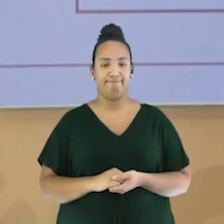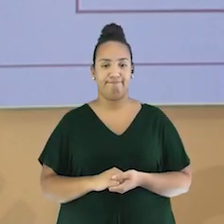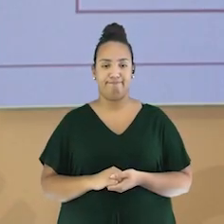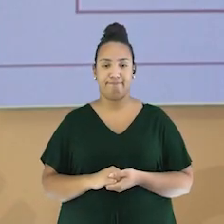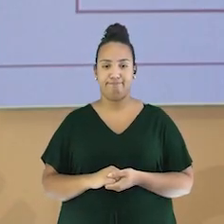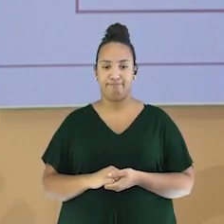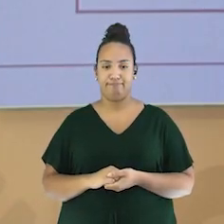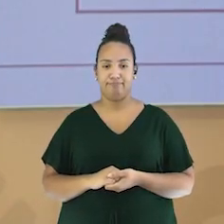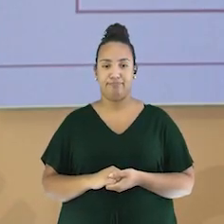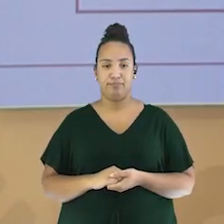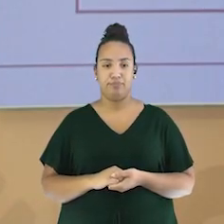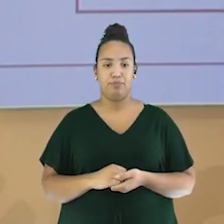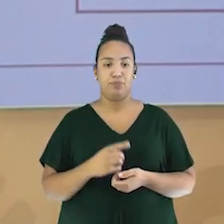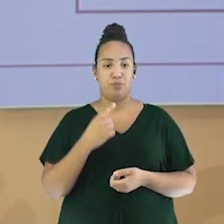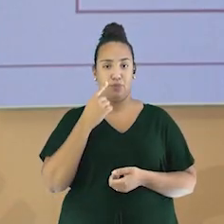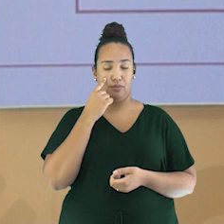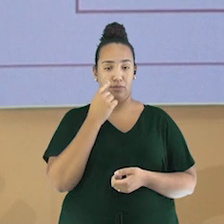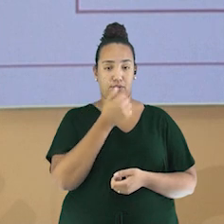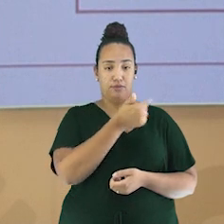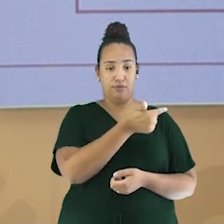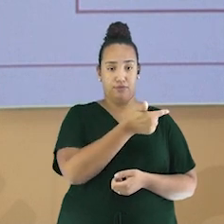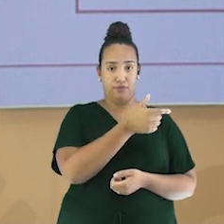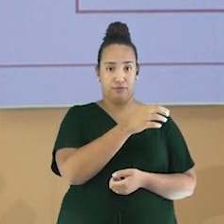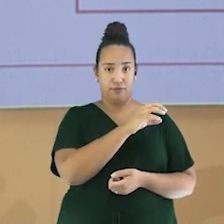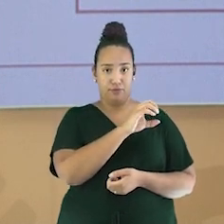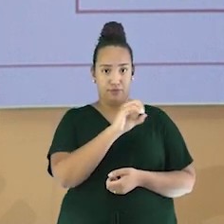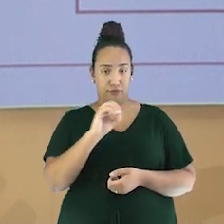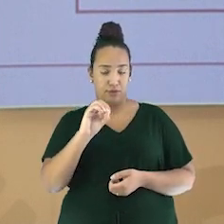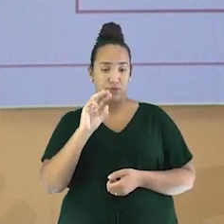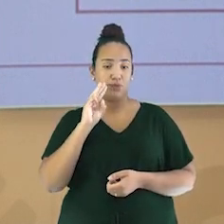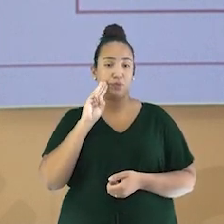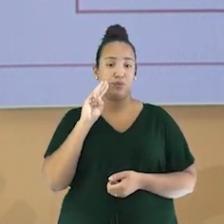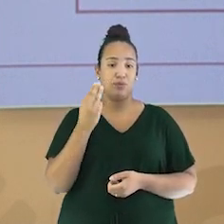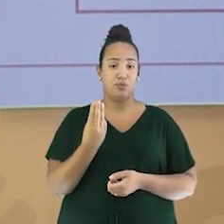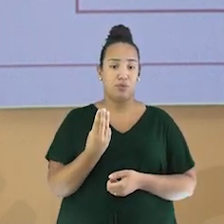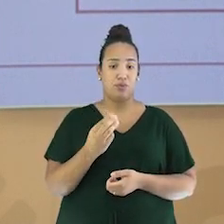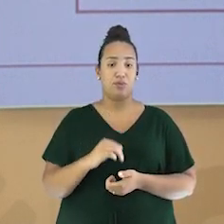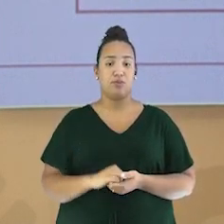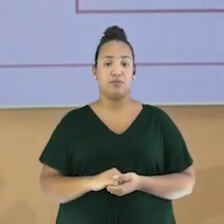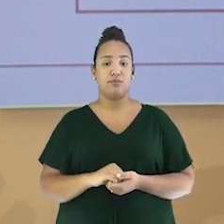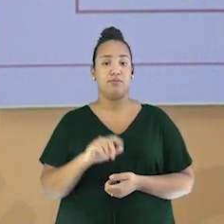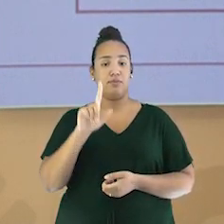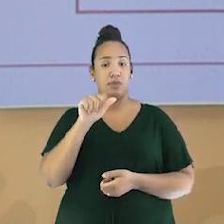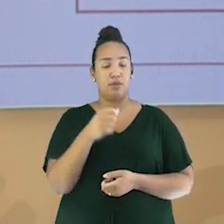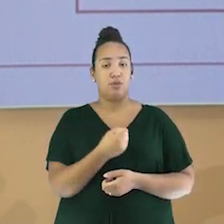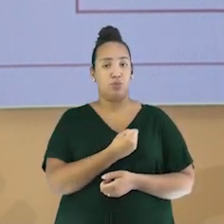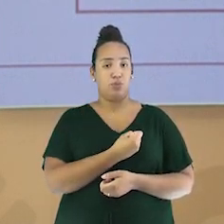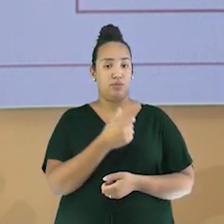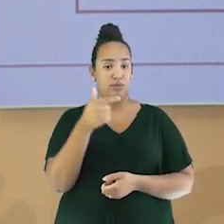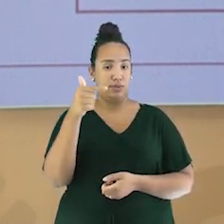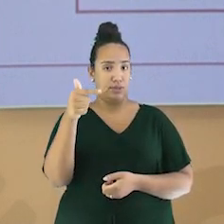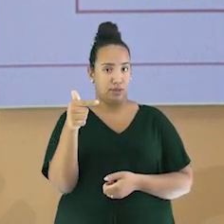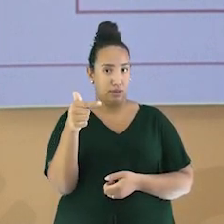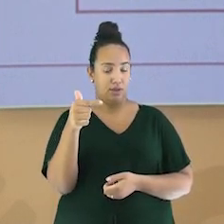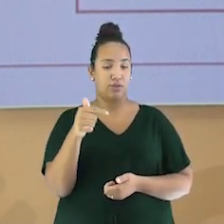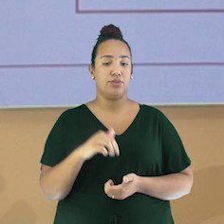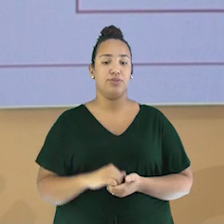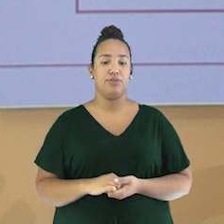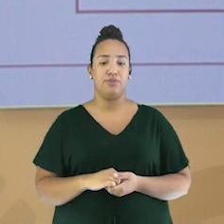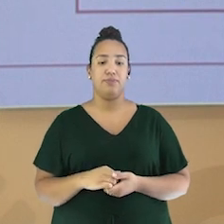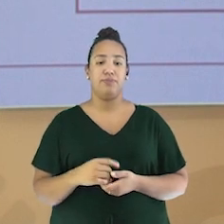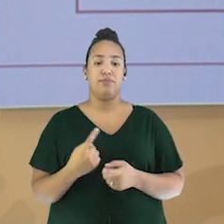O expoente de 20 milhões de átomos vai ser o número 7, porque vai possuir